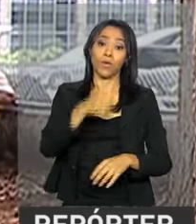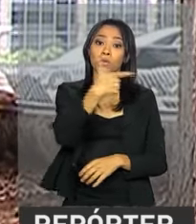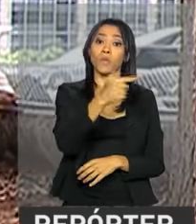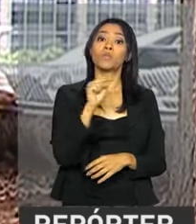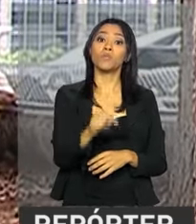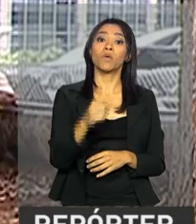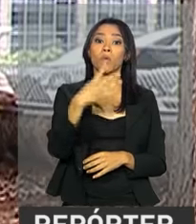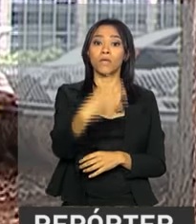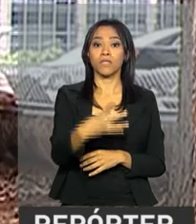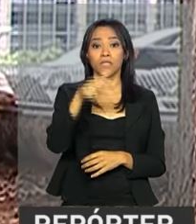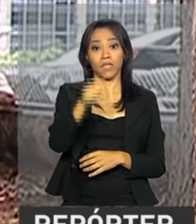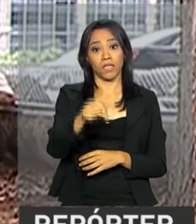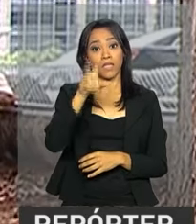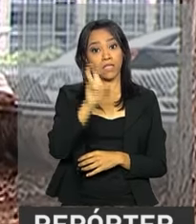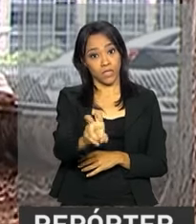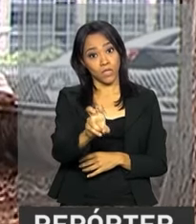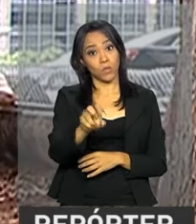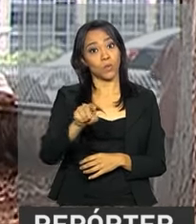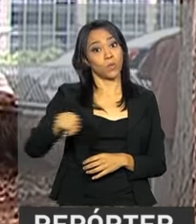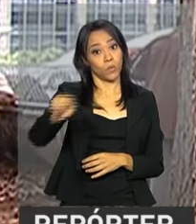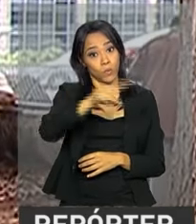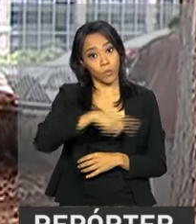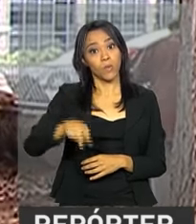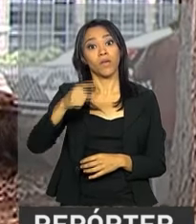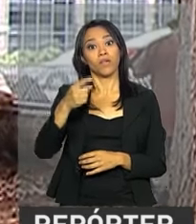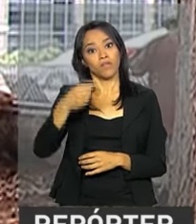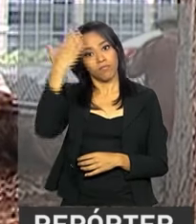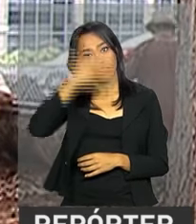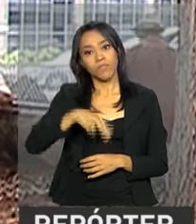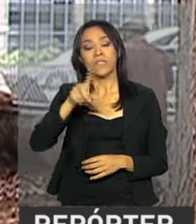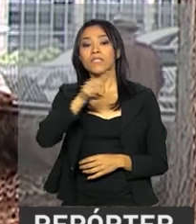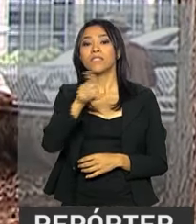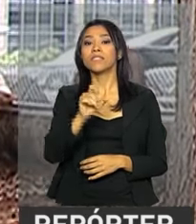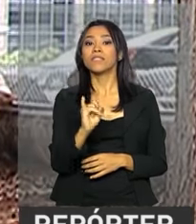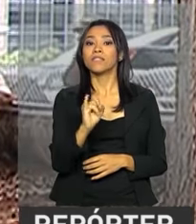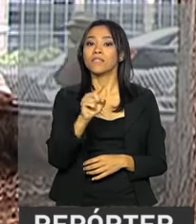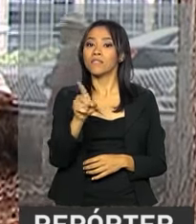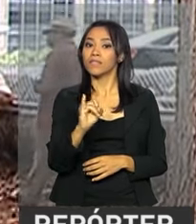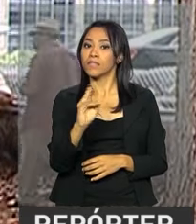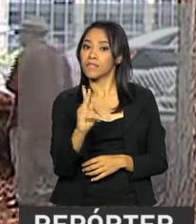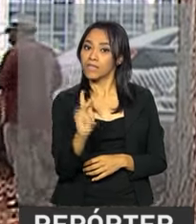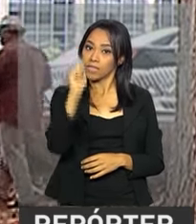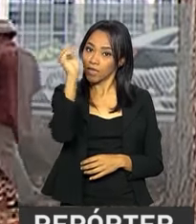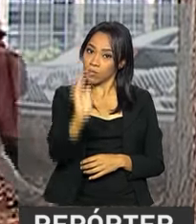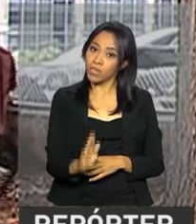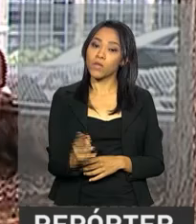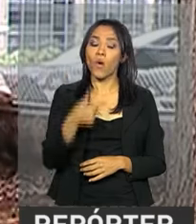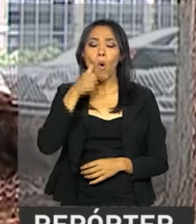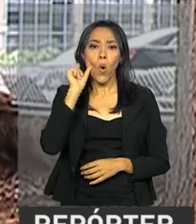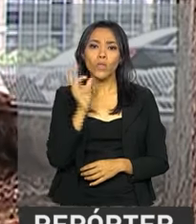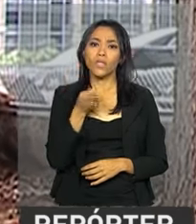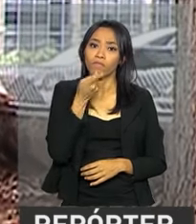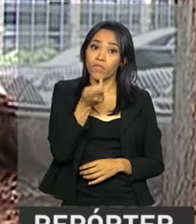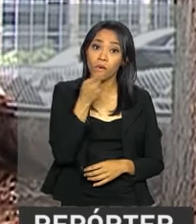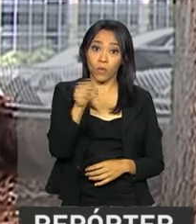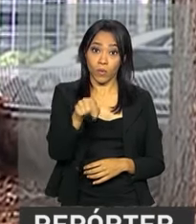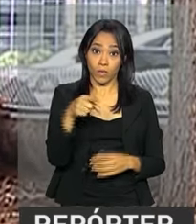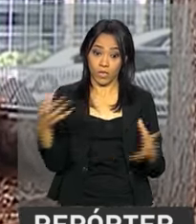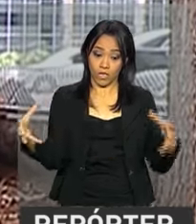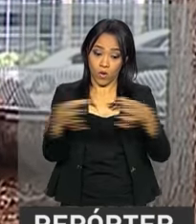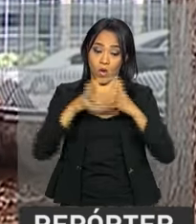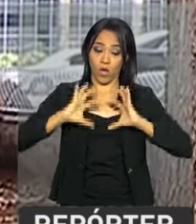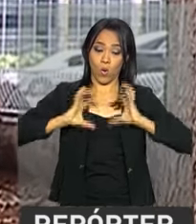2.465 casos prováveis de zica no Brasil o ministro da saúde Ricardo Barros disse ontem na comissão mista de